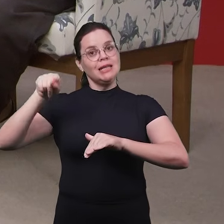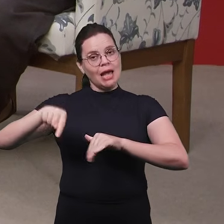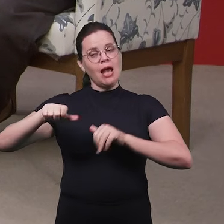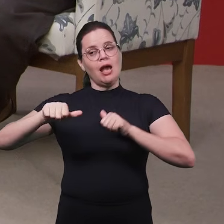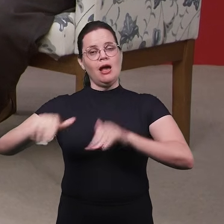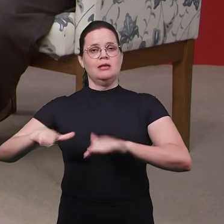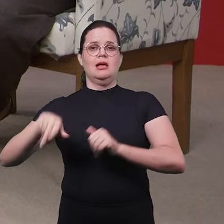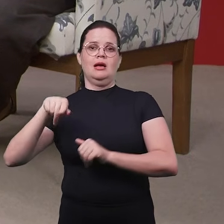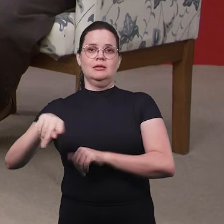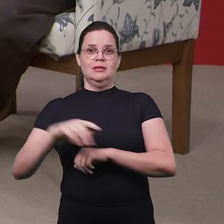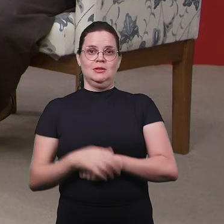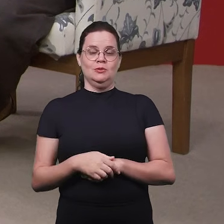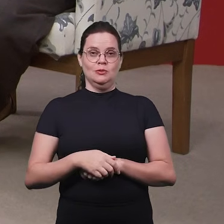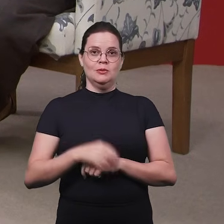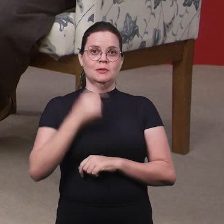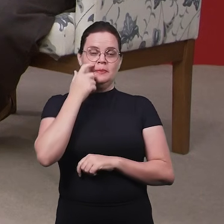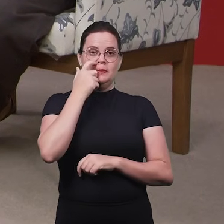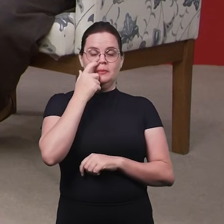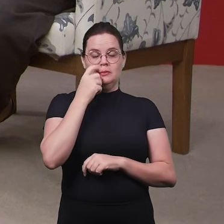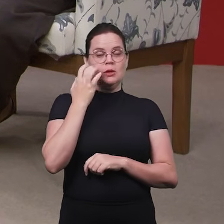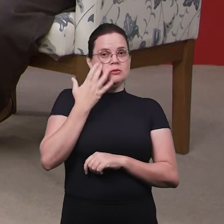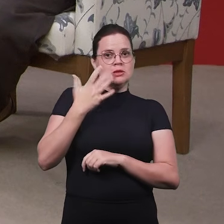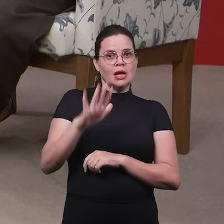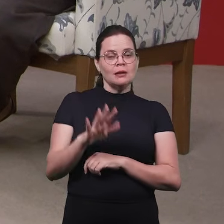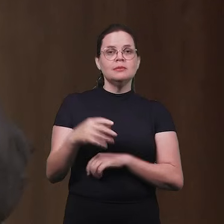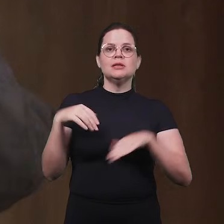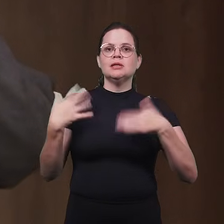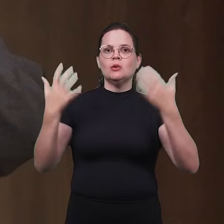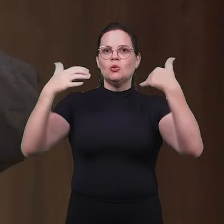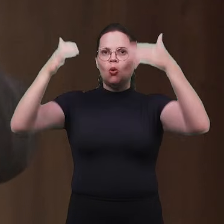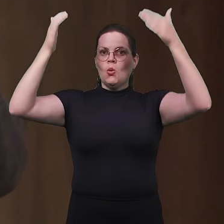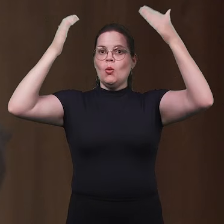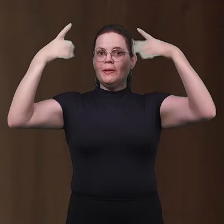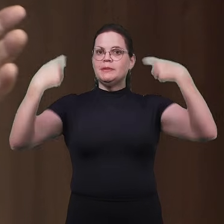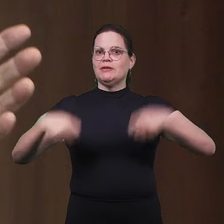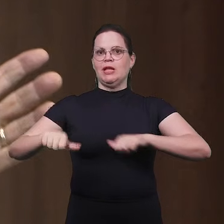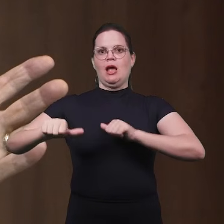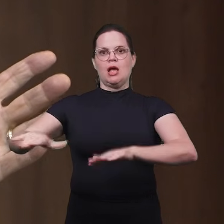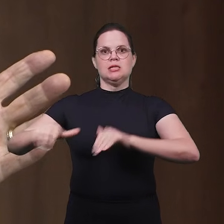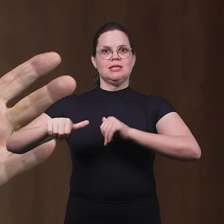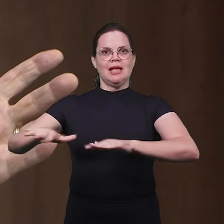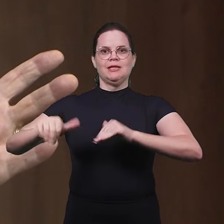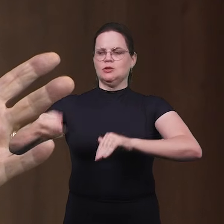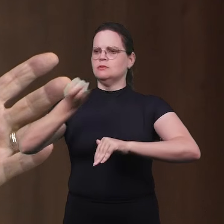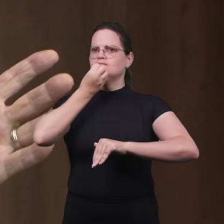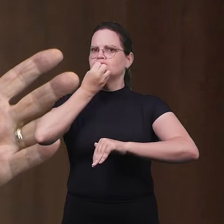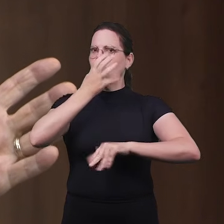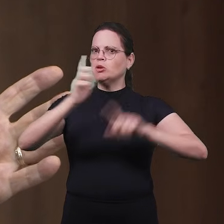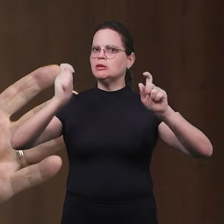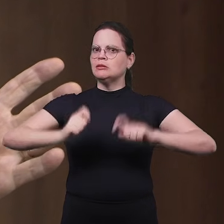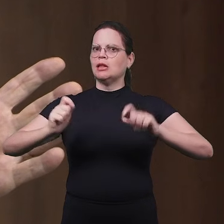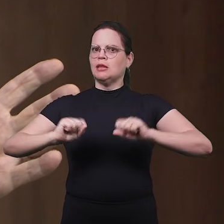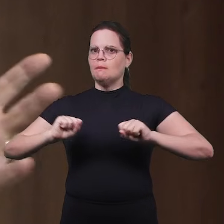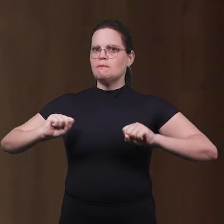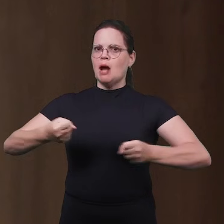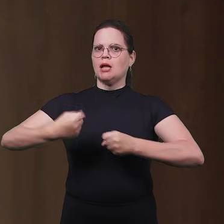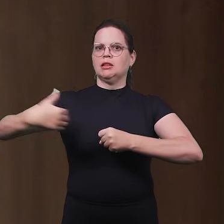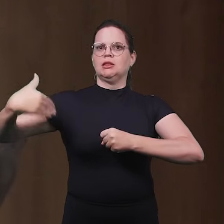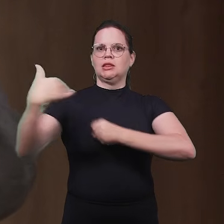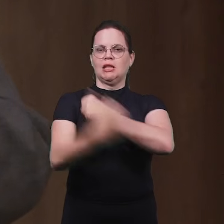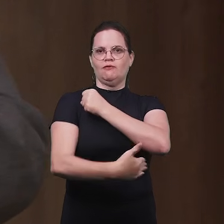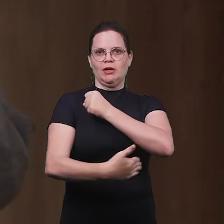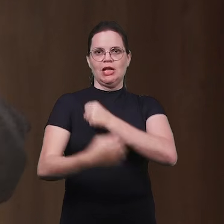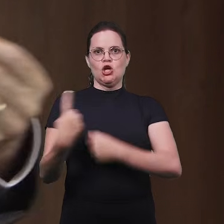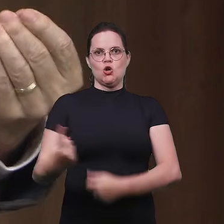a bélica. A bélica. Então, os reis, eles procuravam sempre se cercar de um exército que fizesse a defesa e